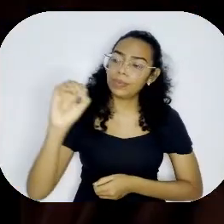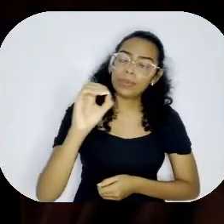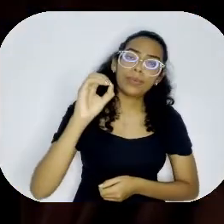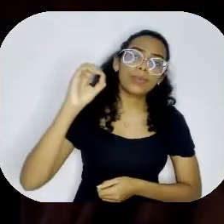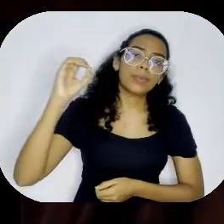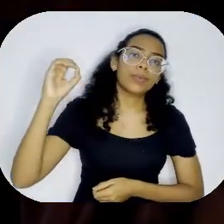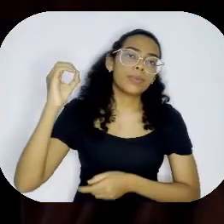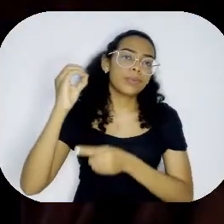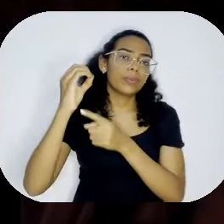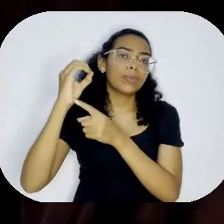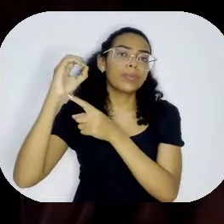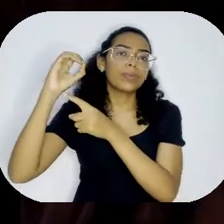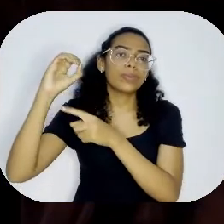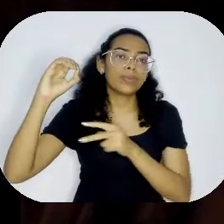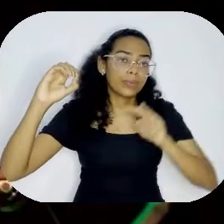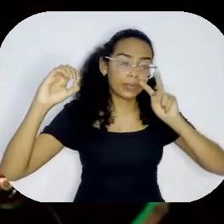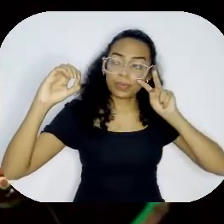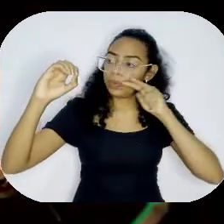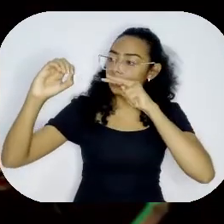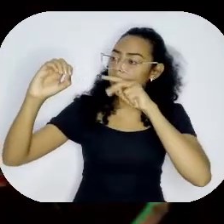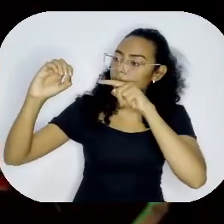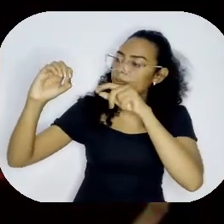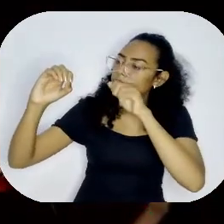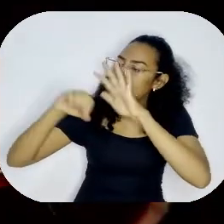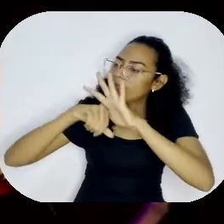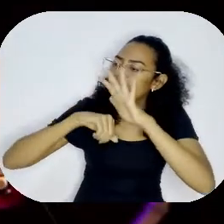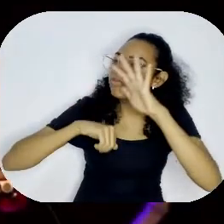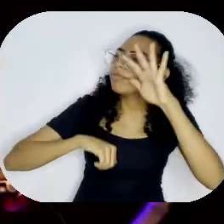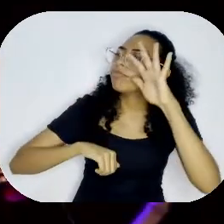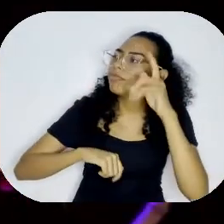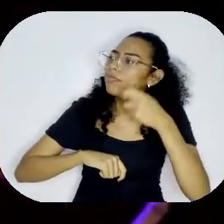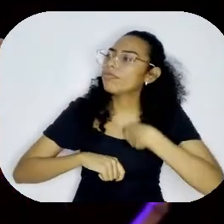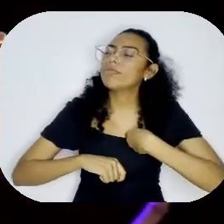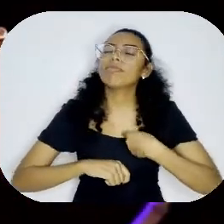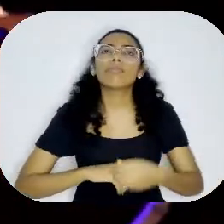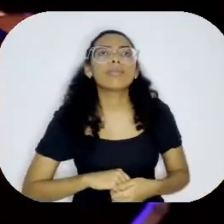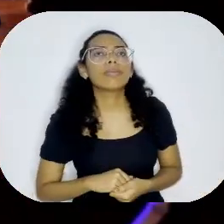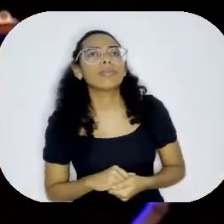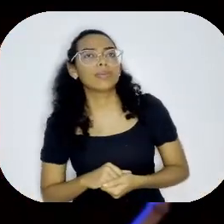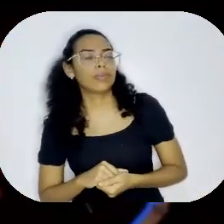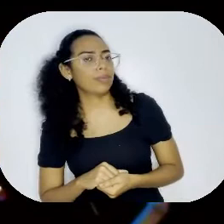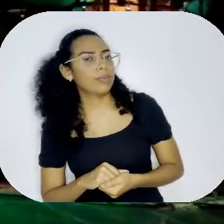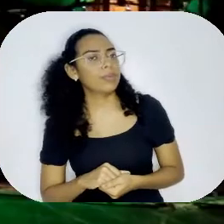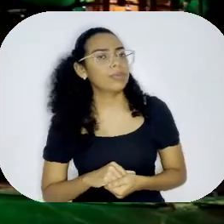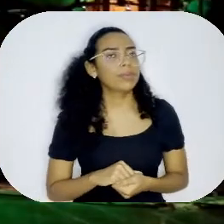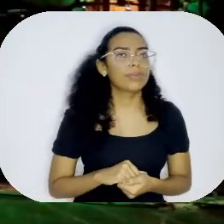O sol está nos olhos de quem brilha.